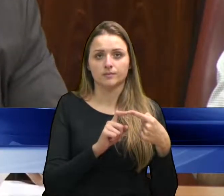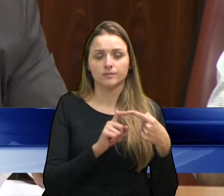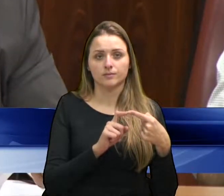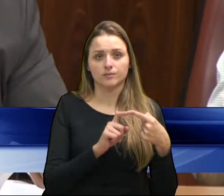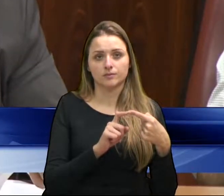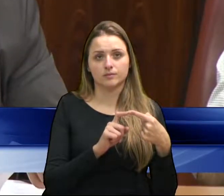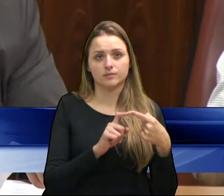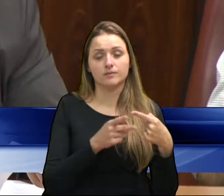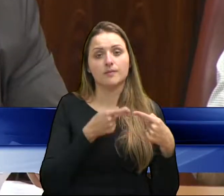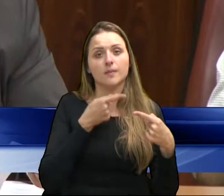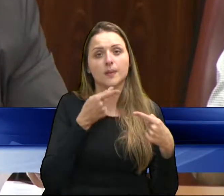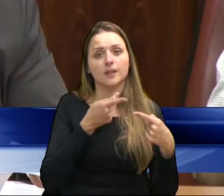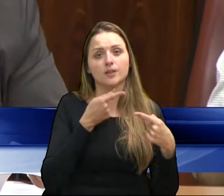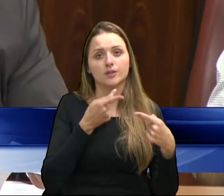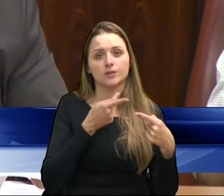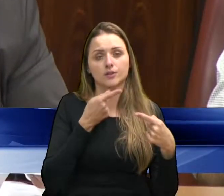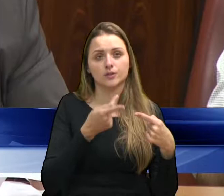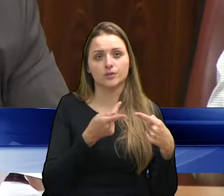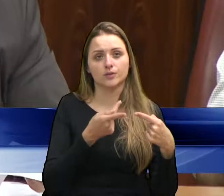que permitiria uma